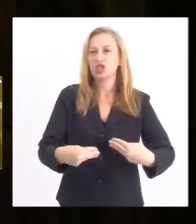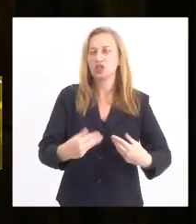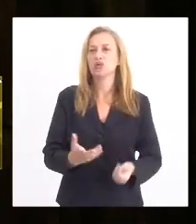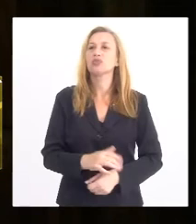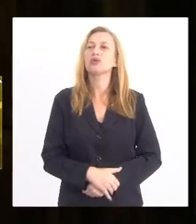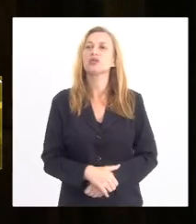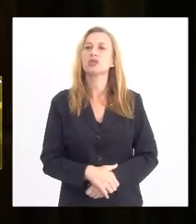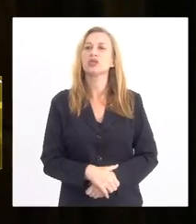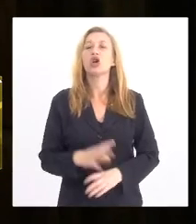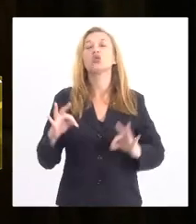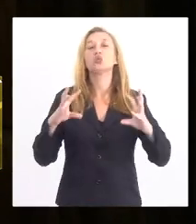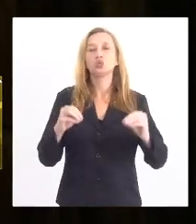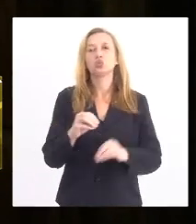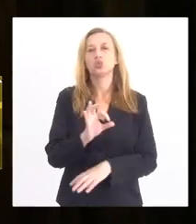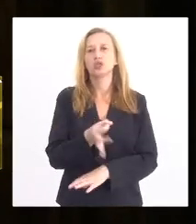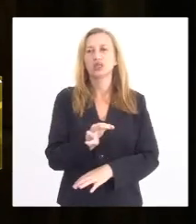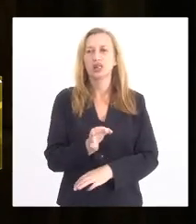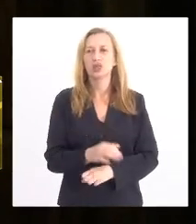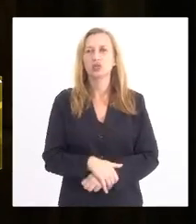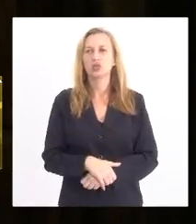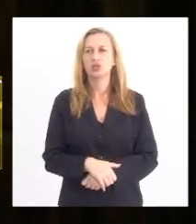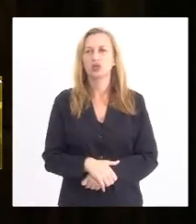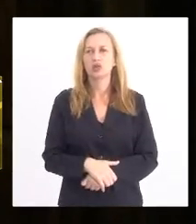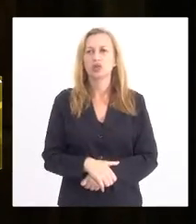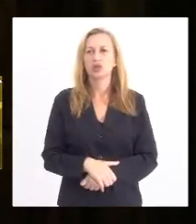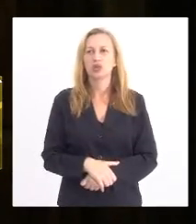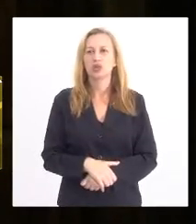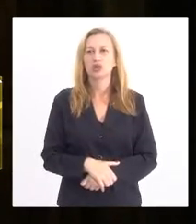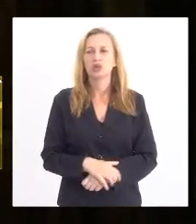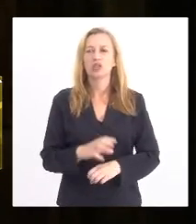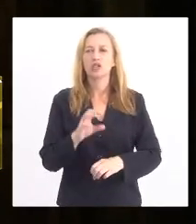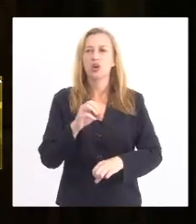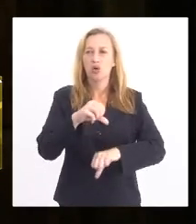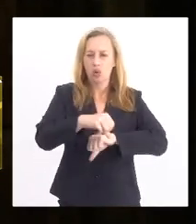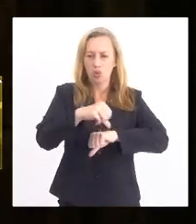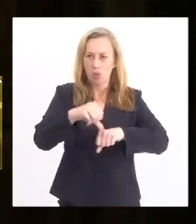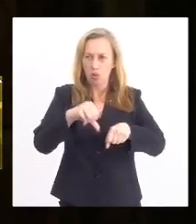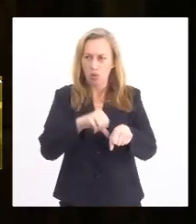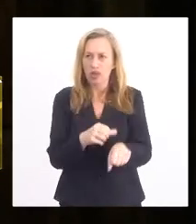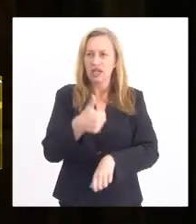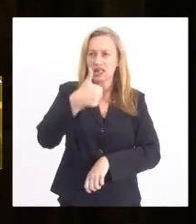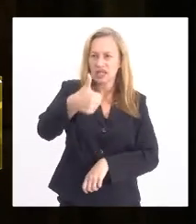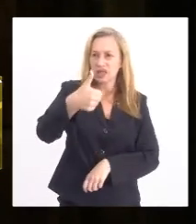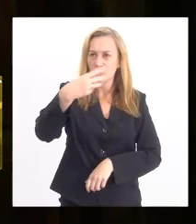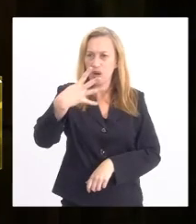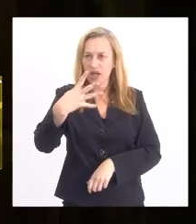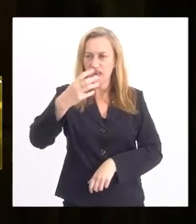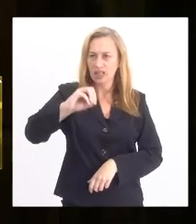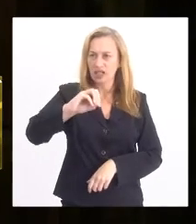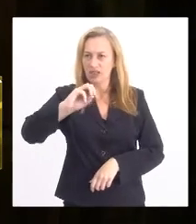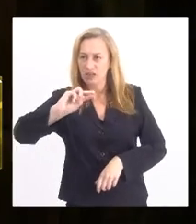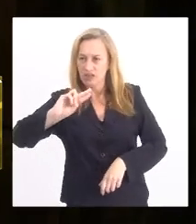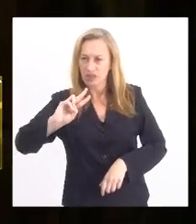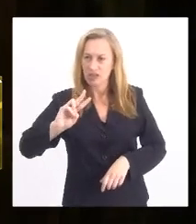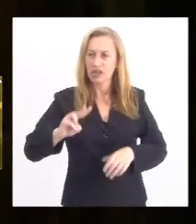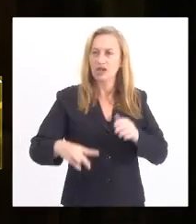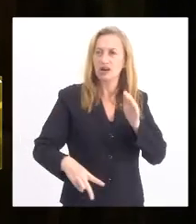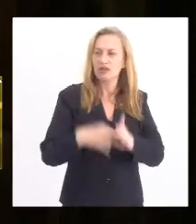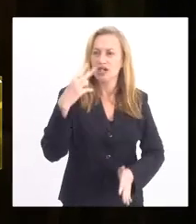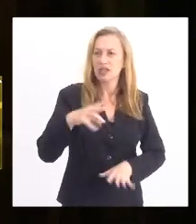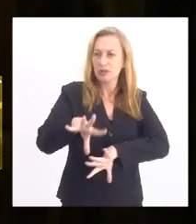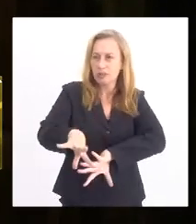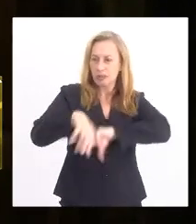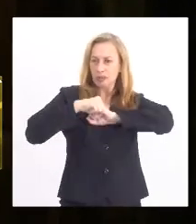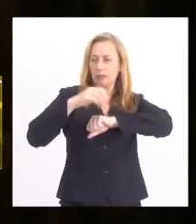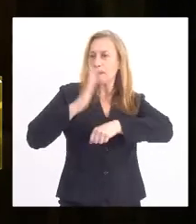realidade Tudo indica que com essa o micro que ela é 140 vezes mais transmissível